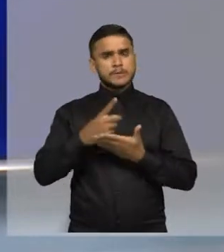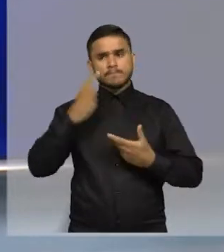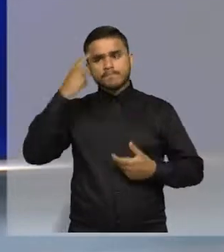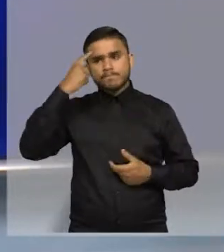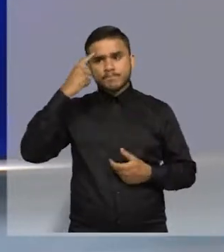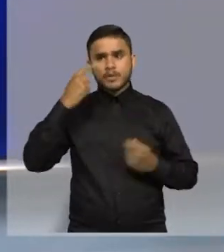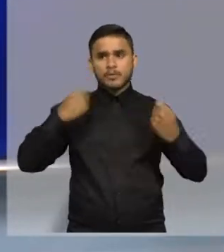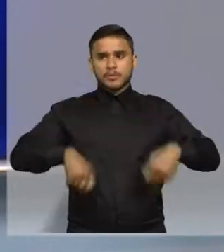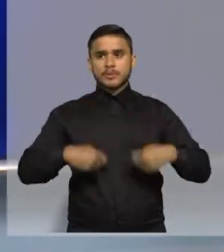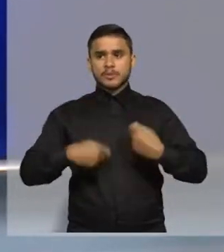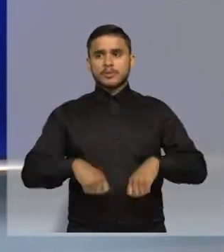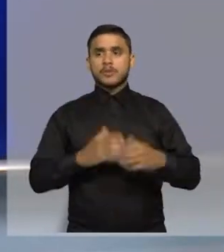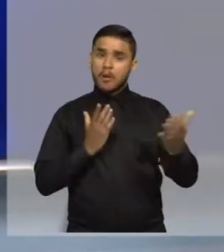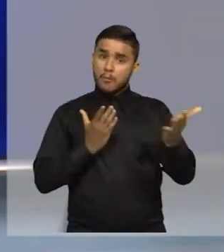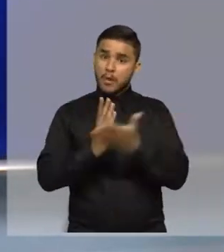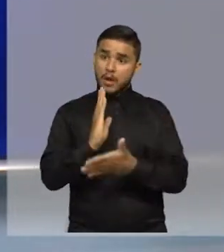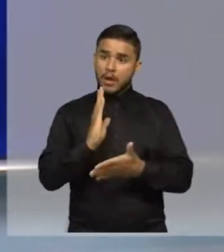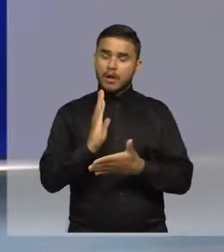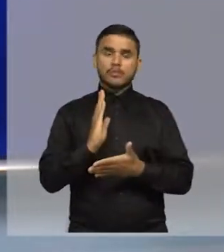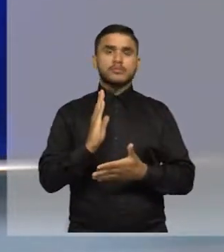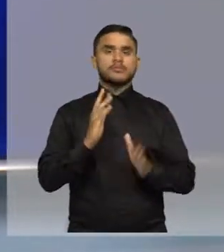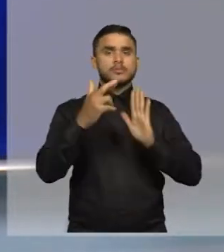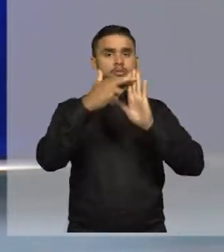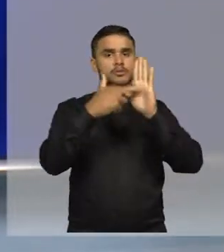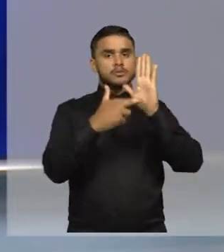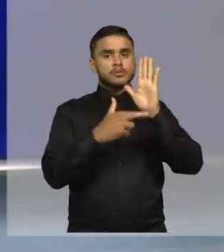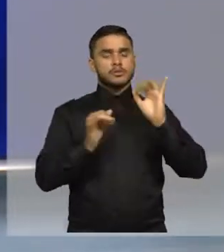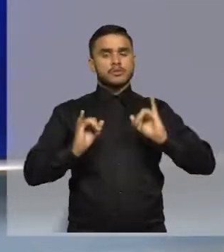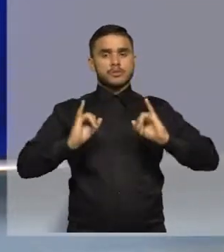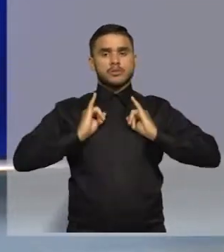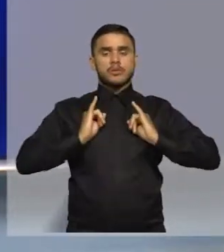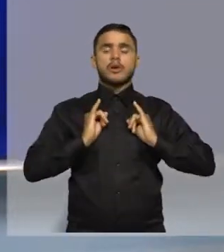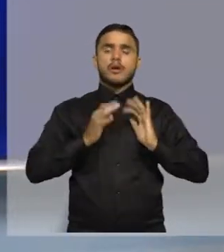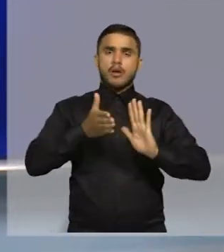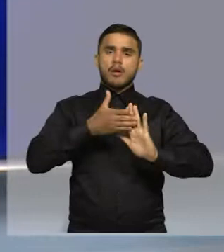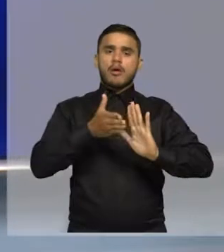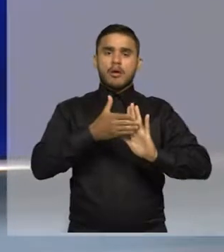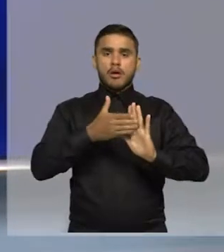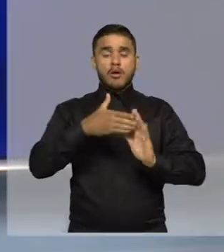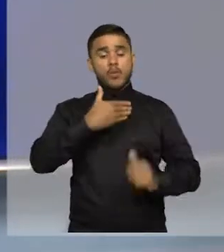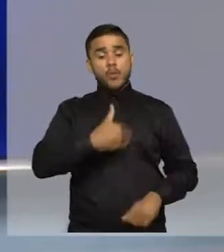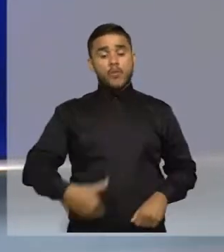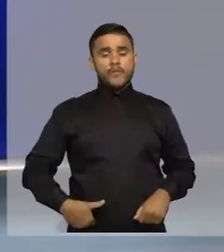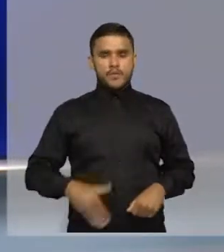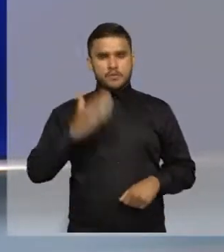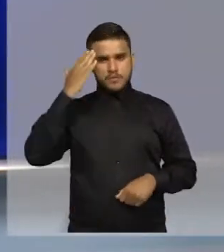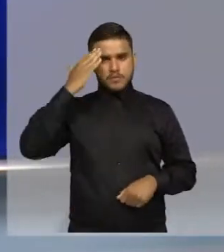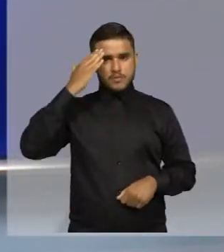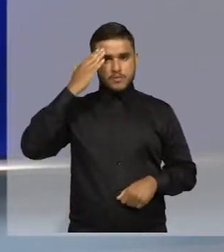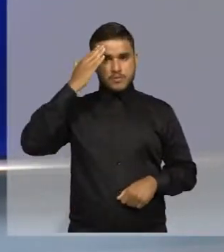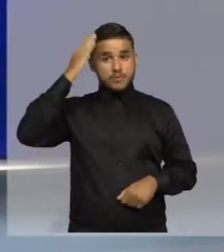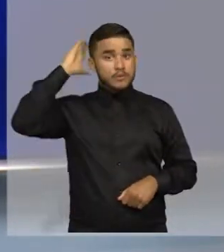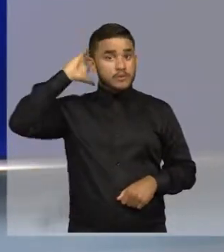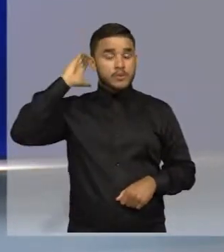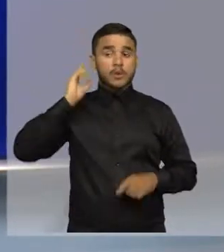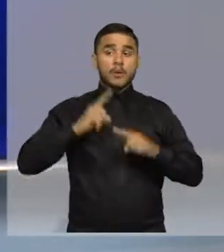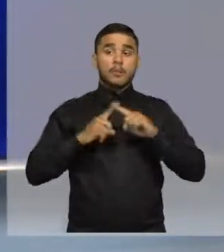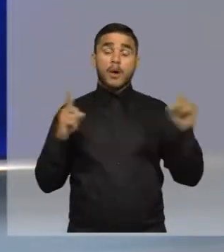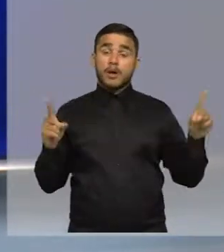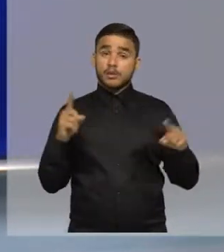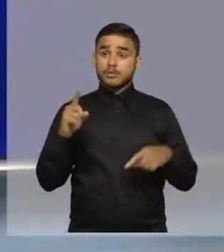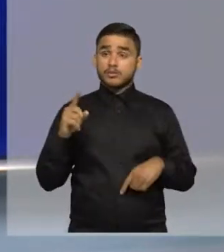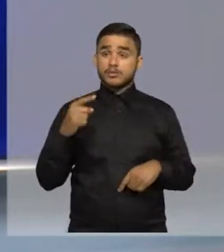a ideia de fazer aprovar a reforma da Previdência proposta pelo governo dele, mas já na